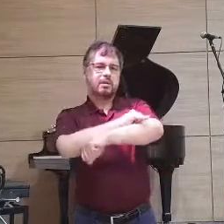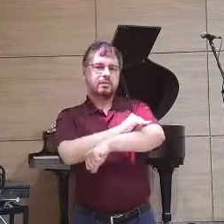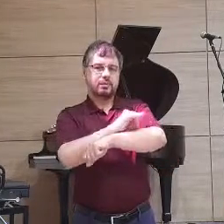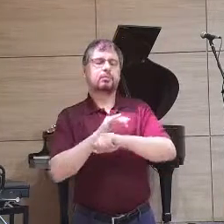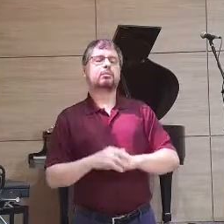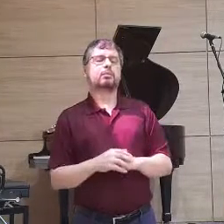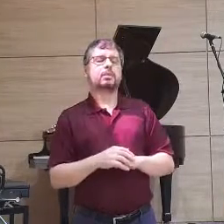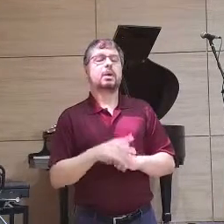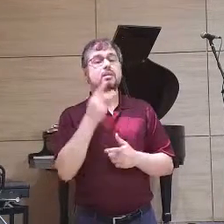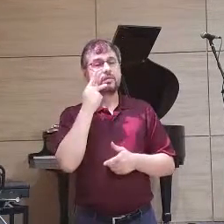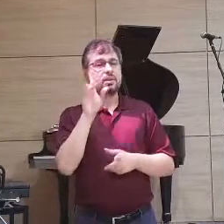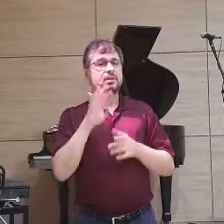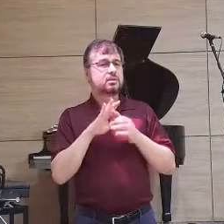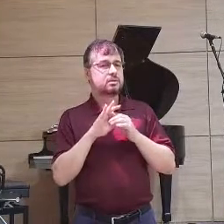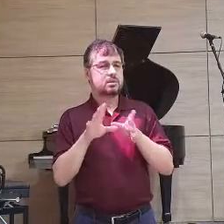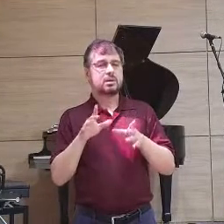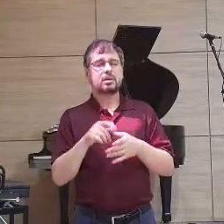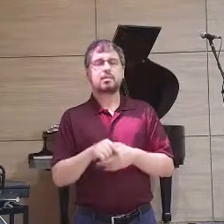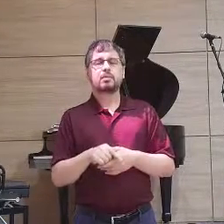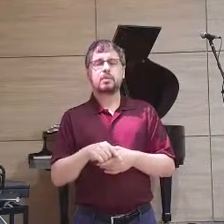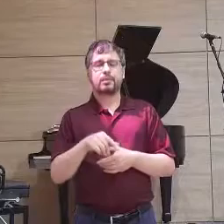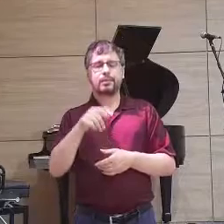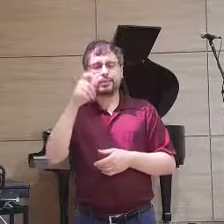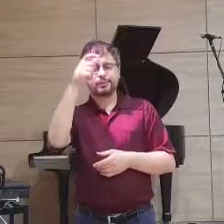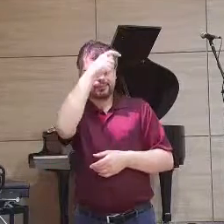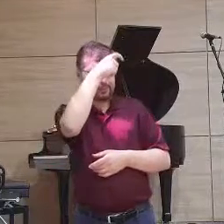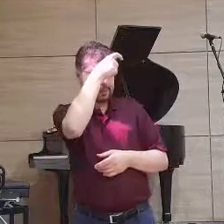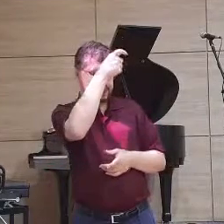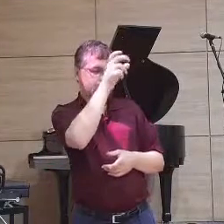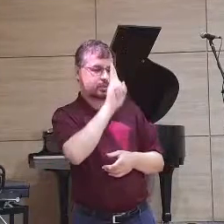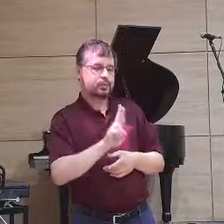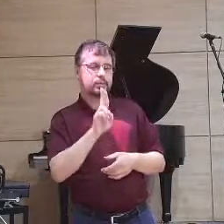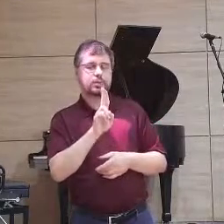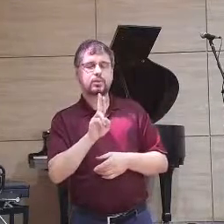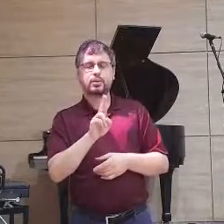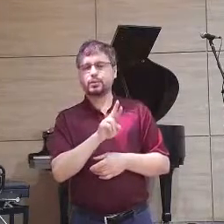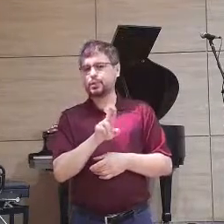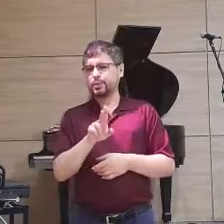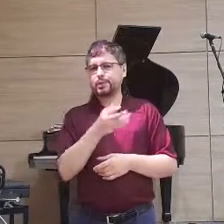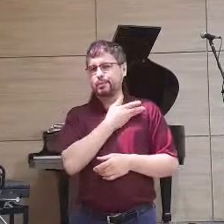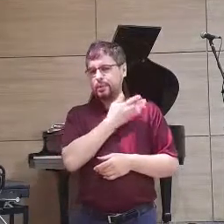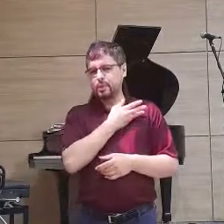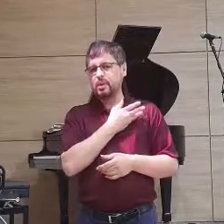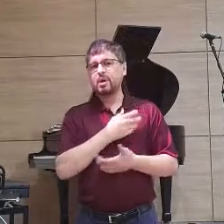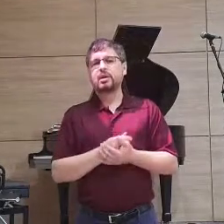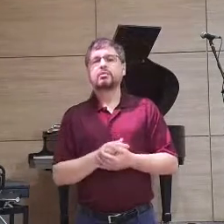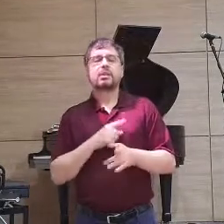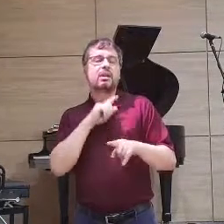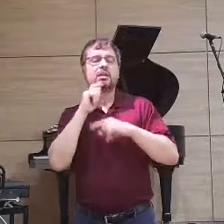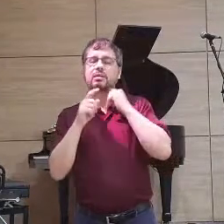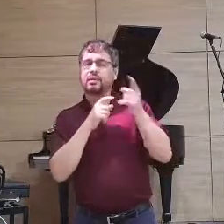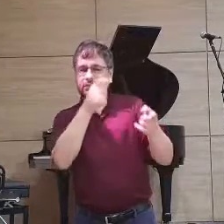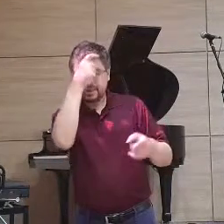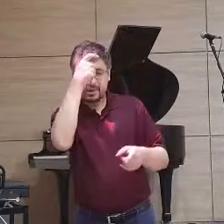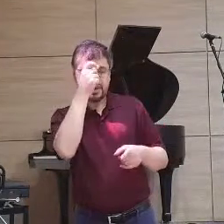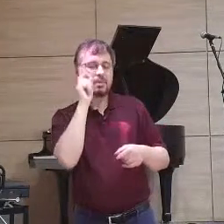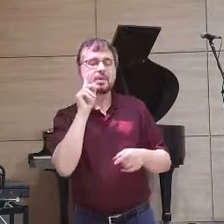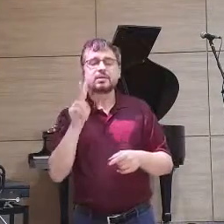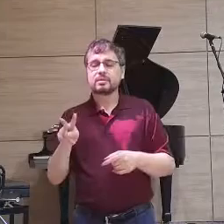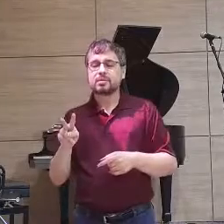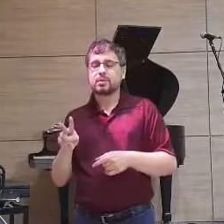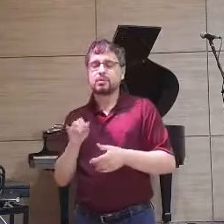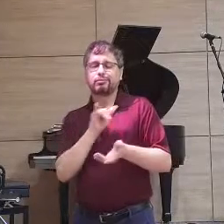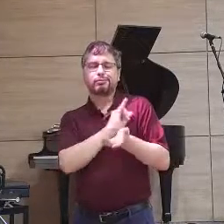nossas almas use aquele amigo que não tem nada a ver com Satanás cansada lá vez que mandou um WhatsApp para você Você vai ficar